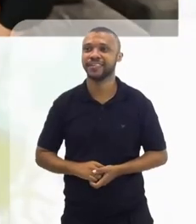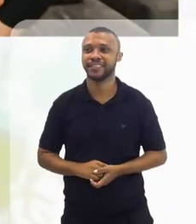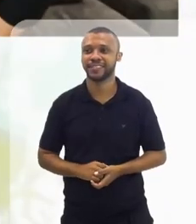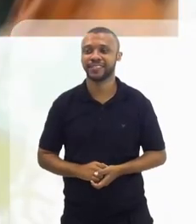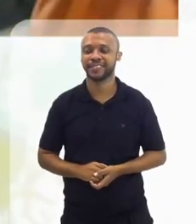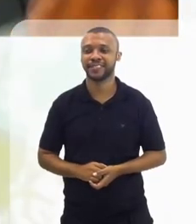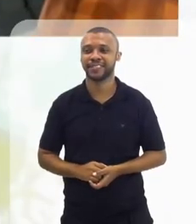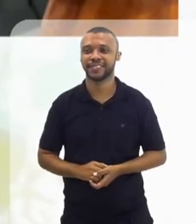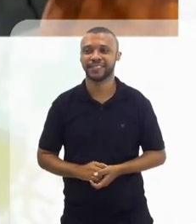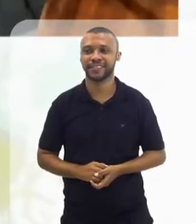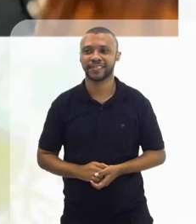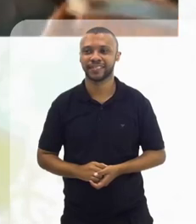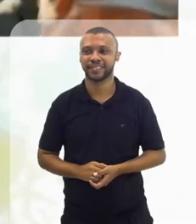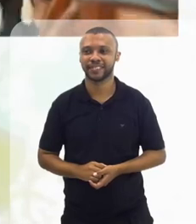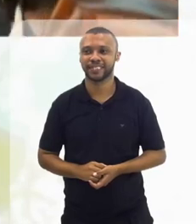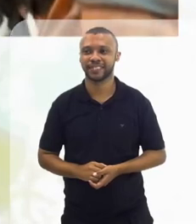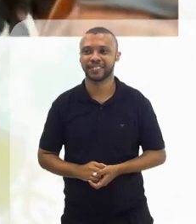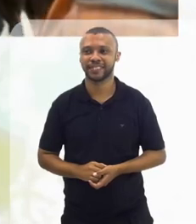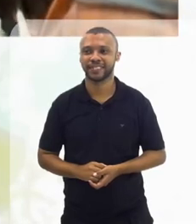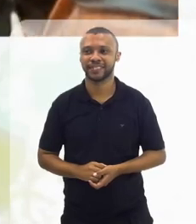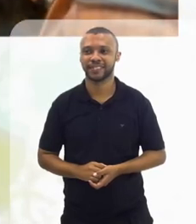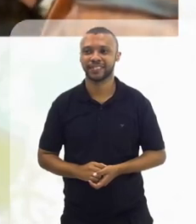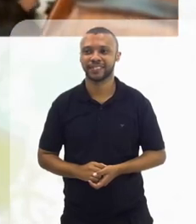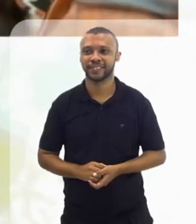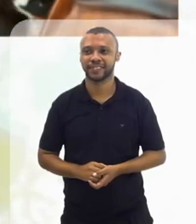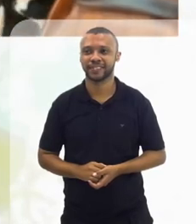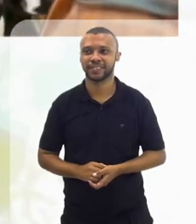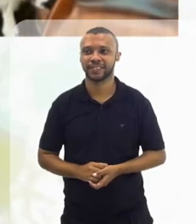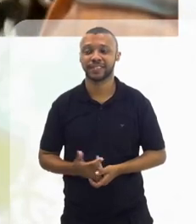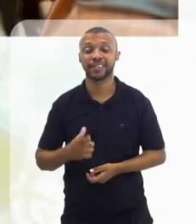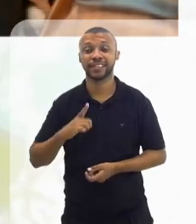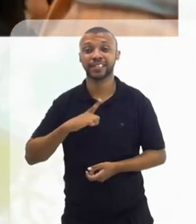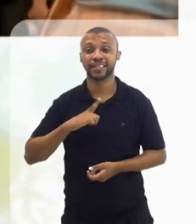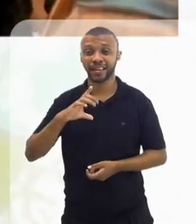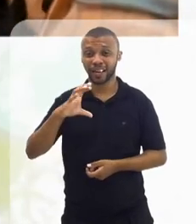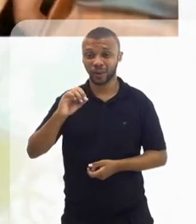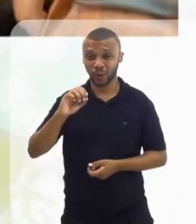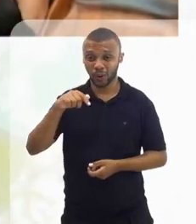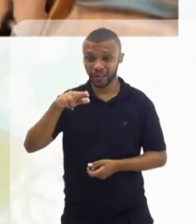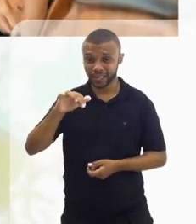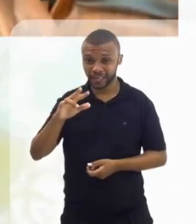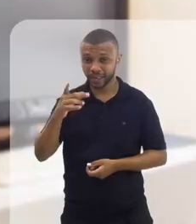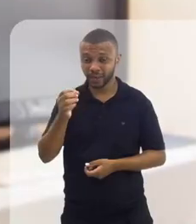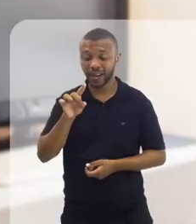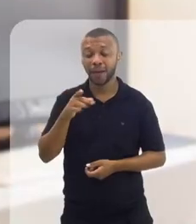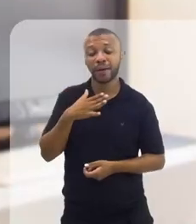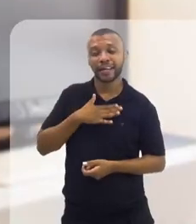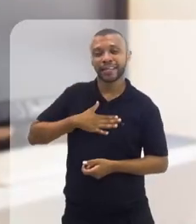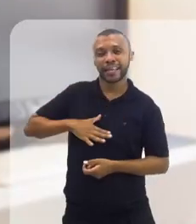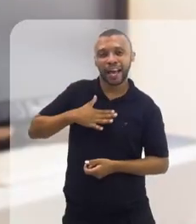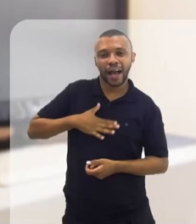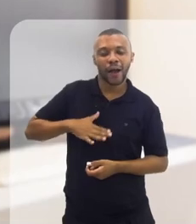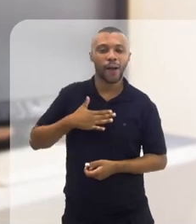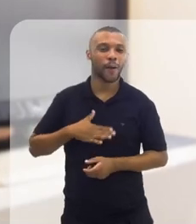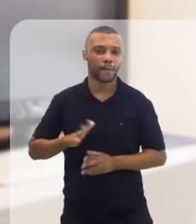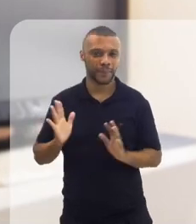que delícia! Ai, que delícia! E tem a Coquinha, mas a Coquinha é mais